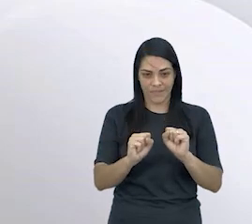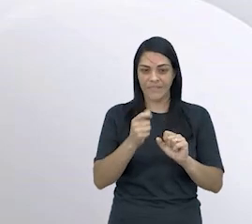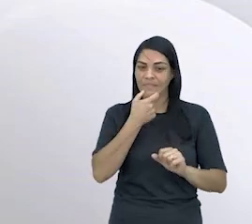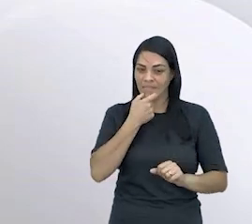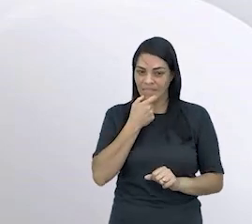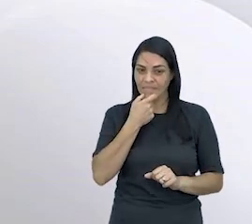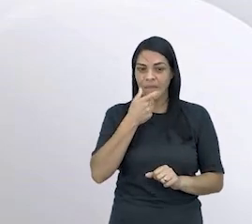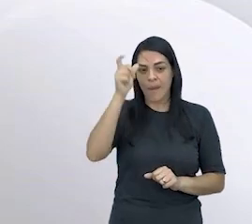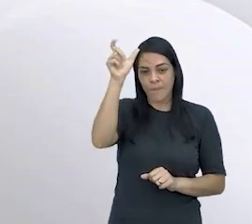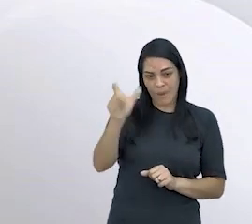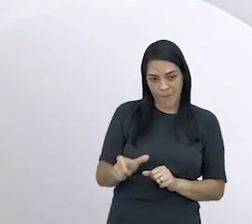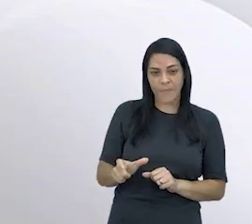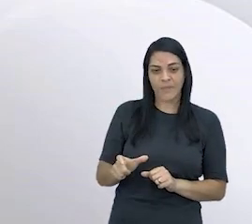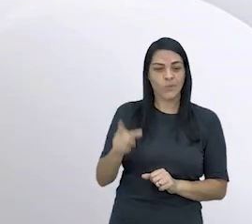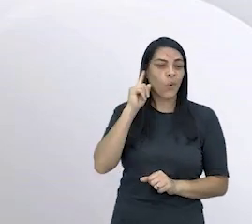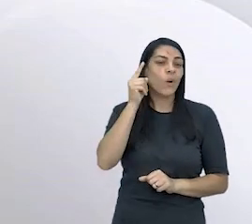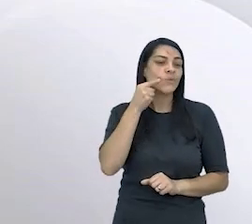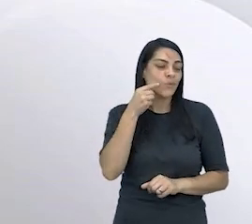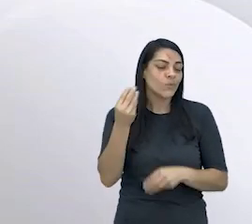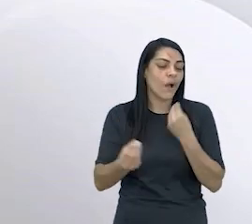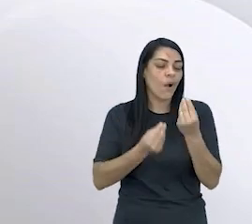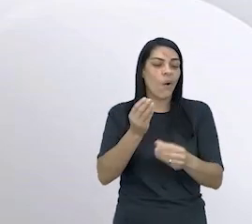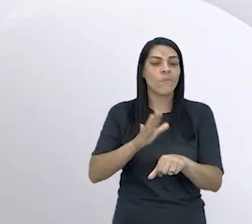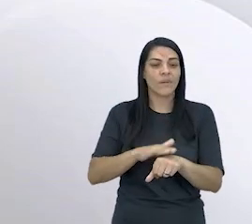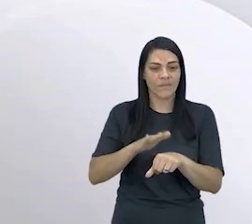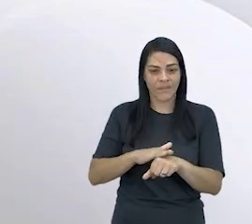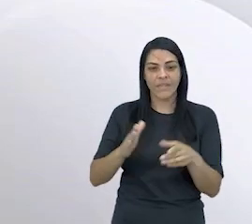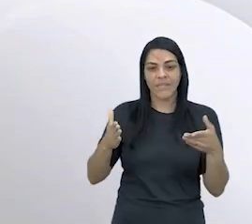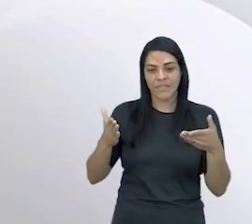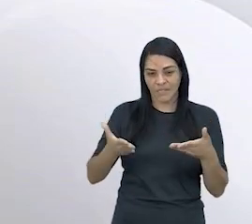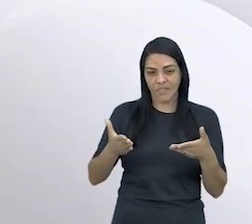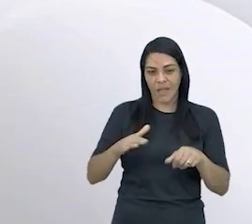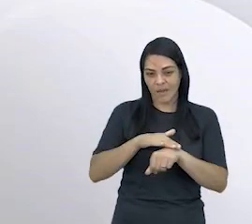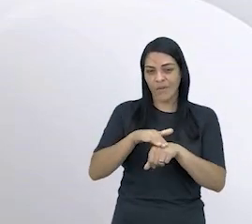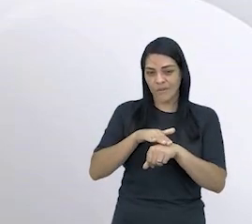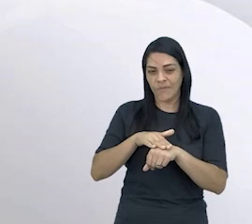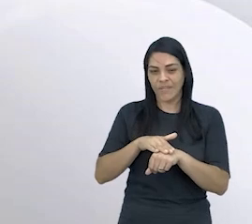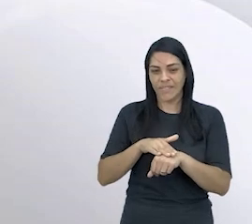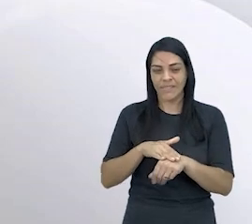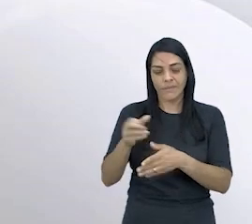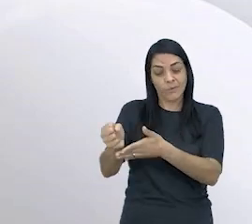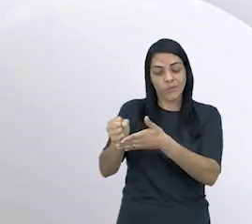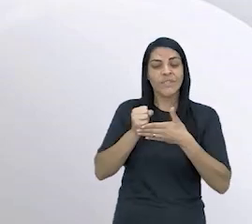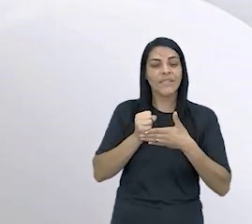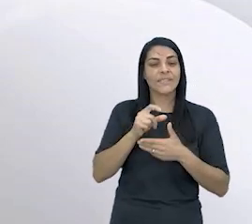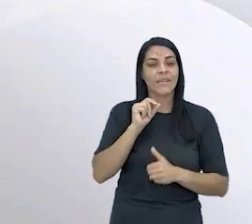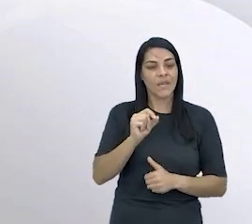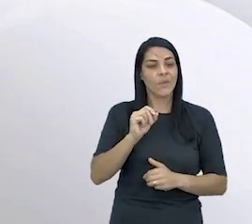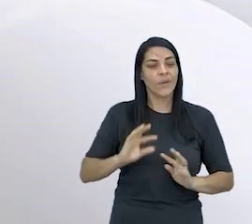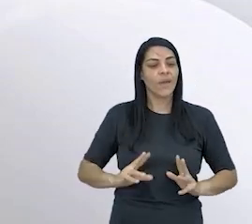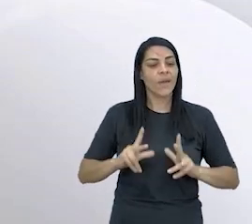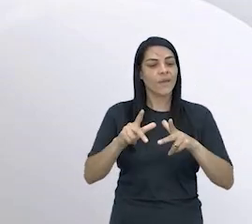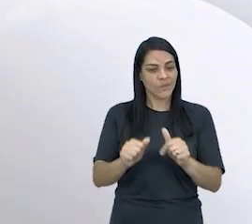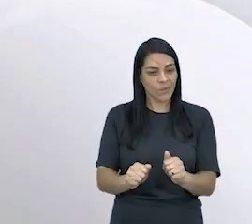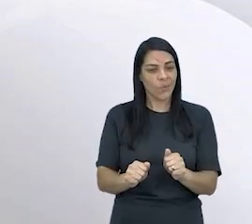né, que a gente estava conversando aqui agora, junto com a Vivi, né, de trazer, né, tudo